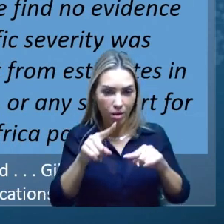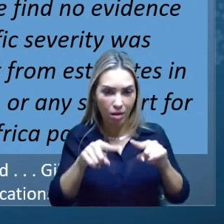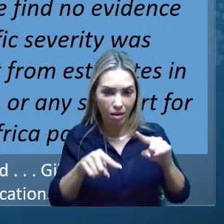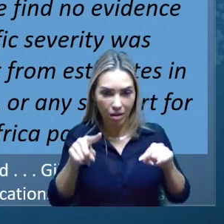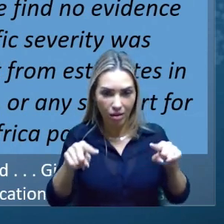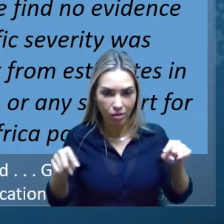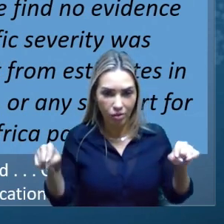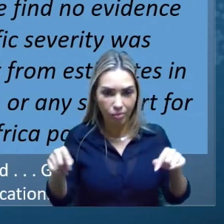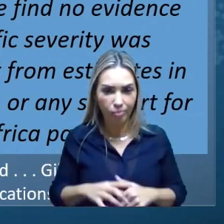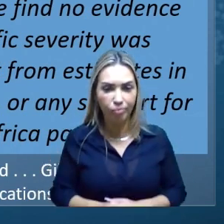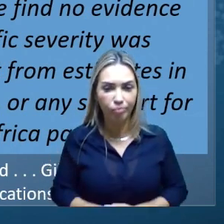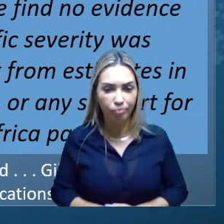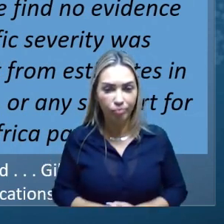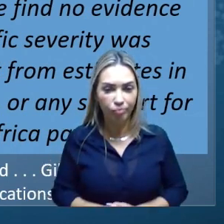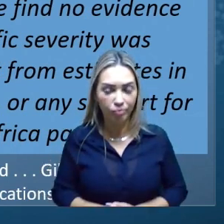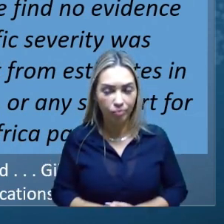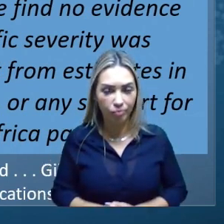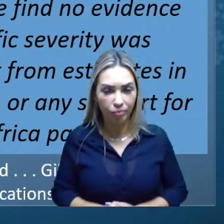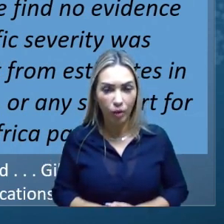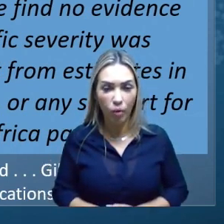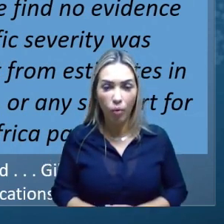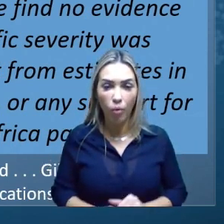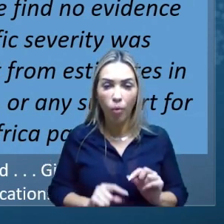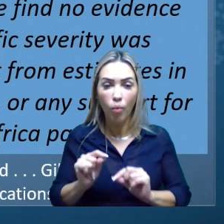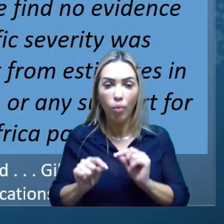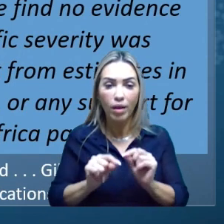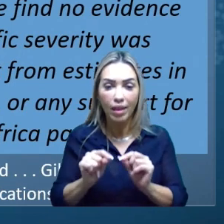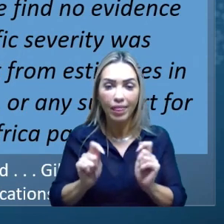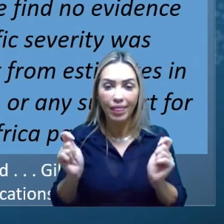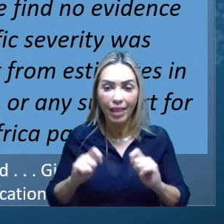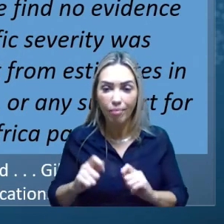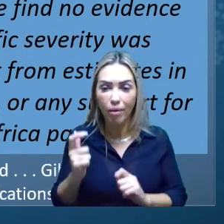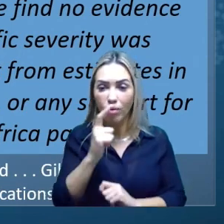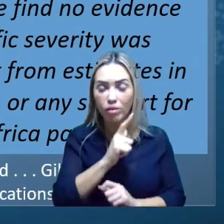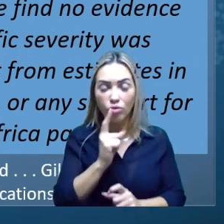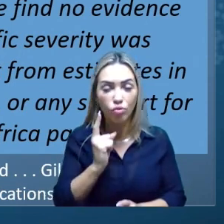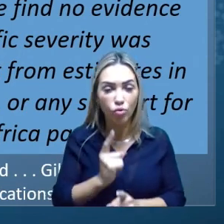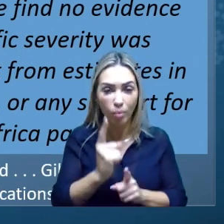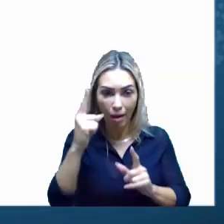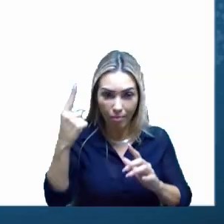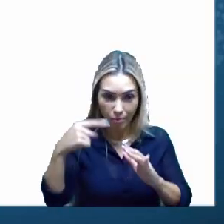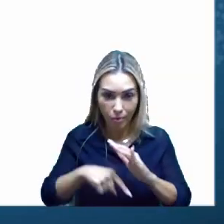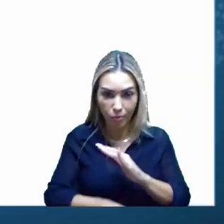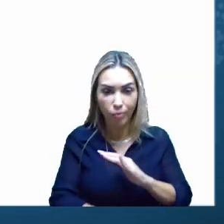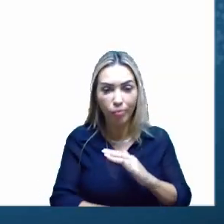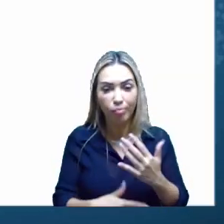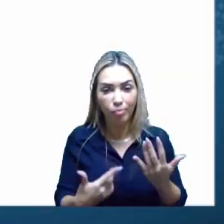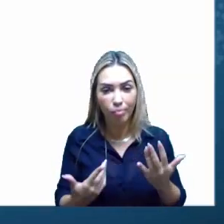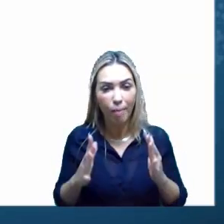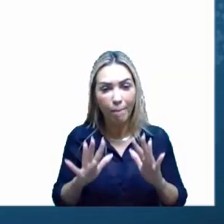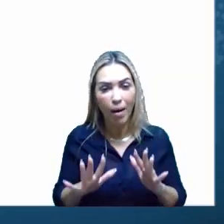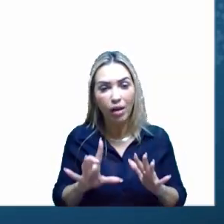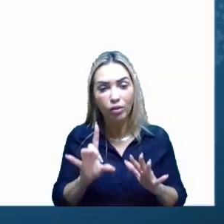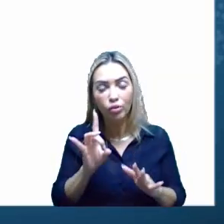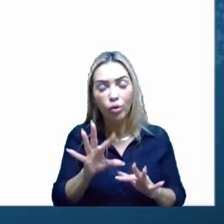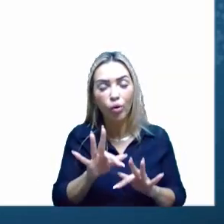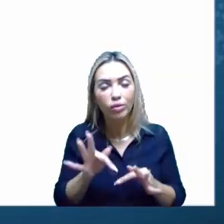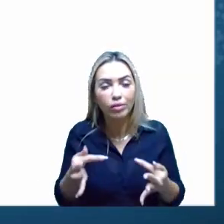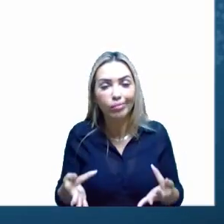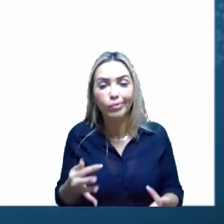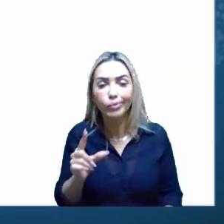O que, de fato, poderia ser uma descoberta profunda, mas era simplesmente